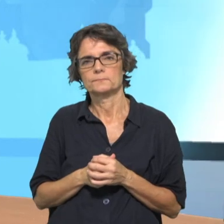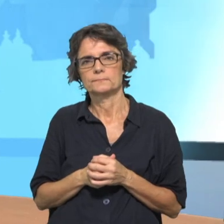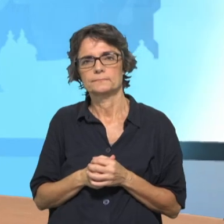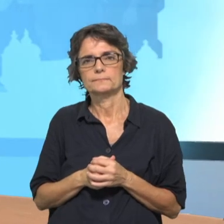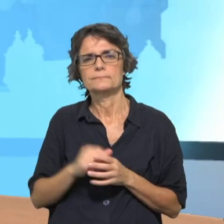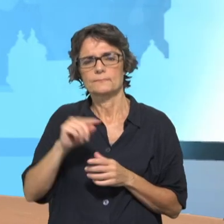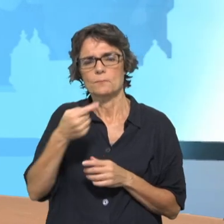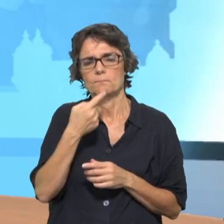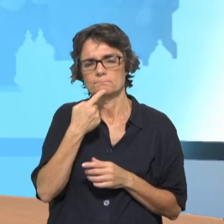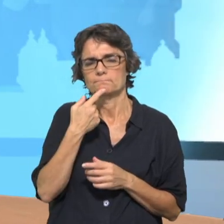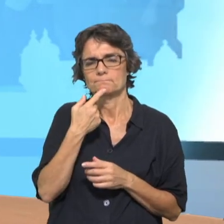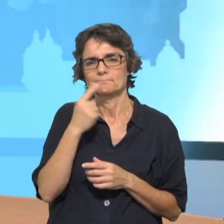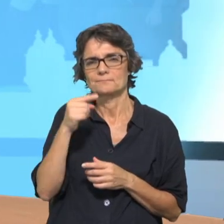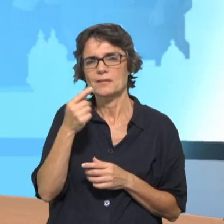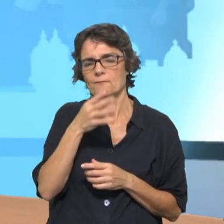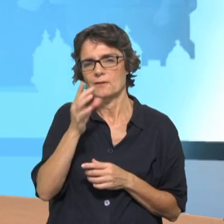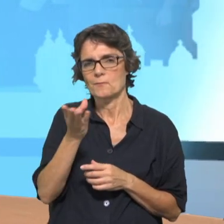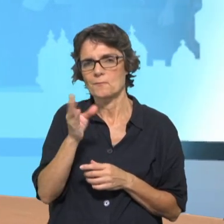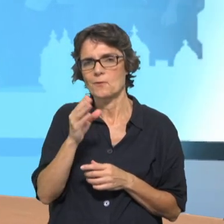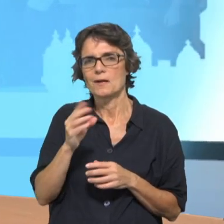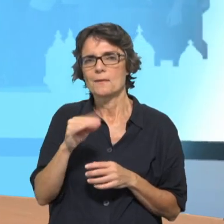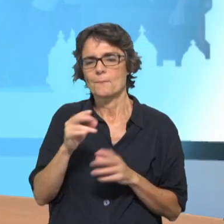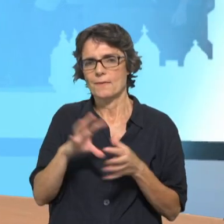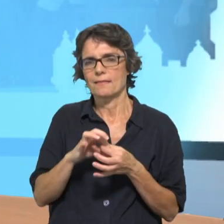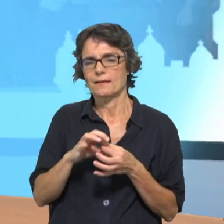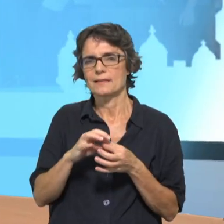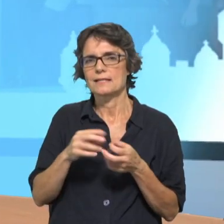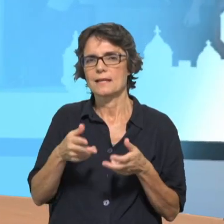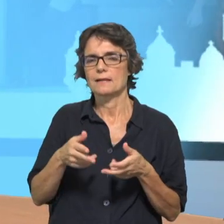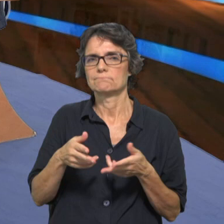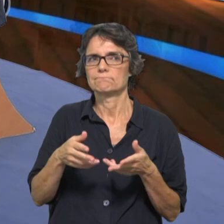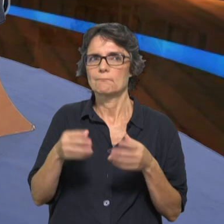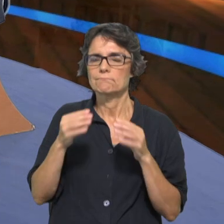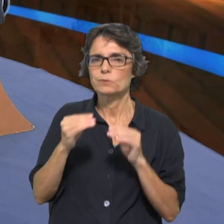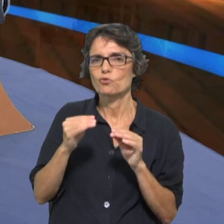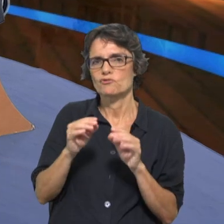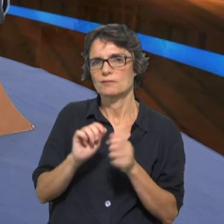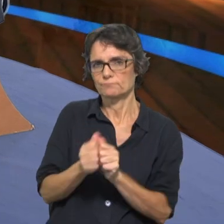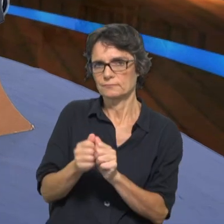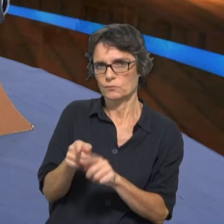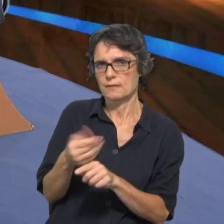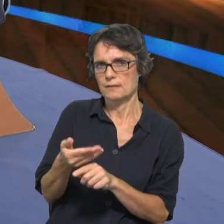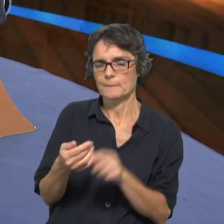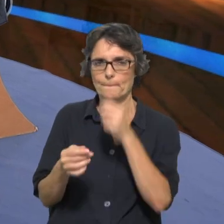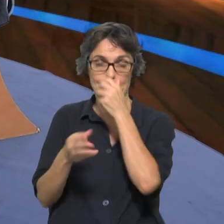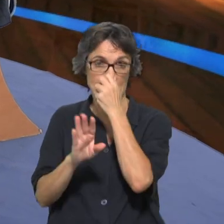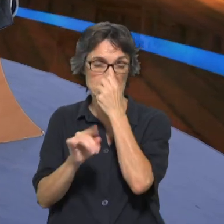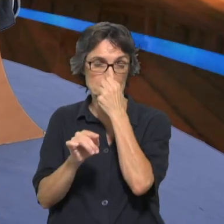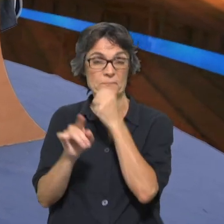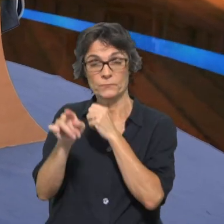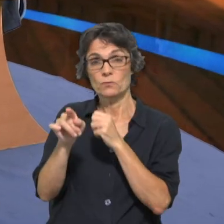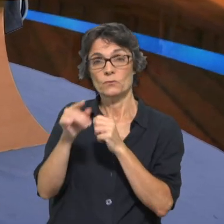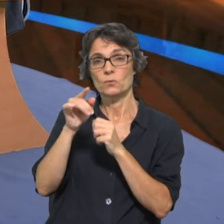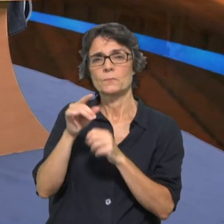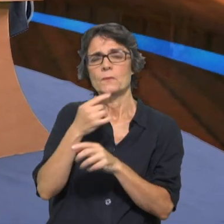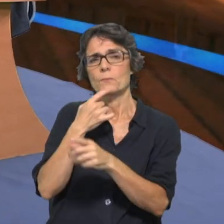mudança metodológica, chamemos assim, porque acredito que seja o ponto fundamental, ou um dos pontos para esta Assembleia. Antes, Otávio, expectativas também para o que possa